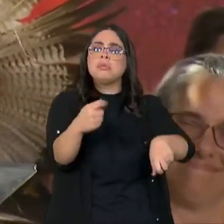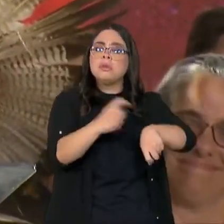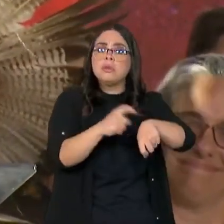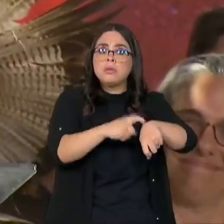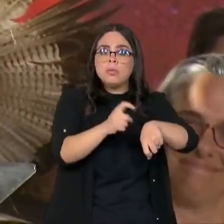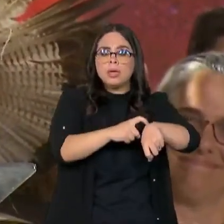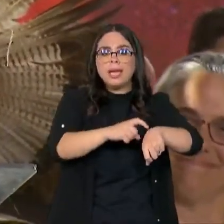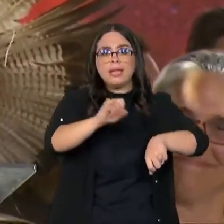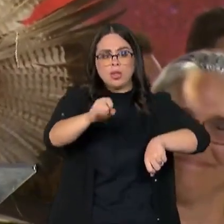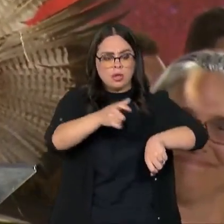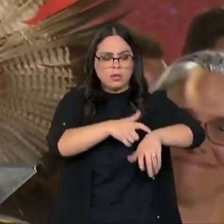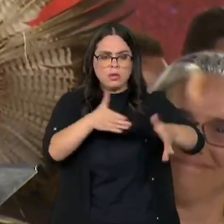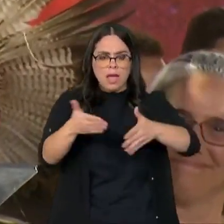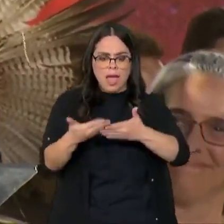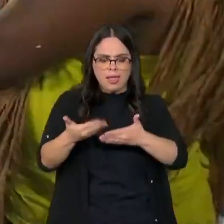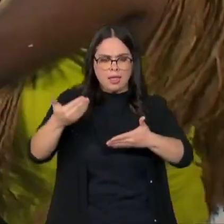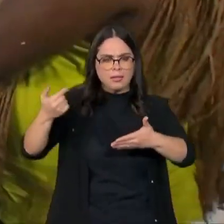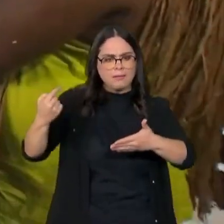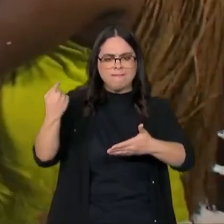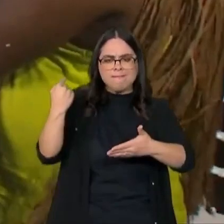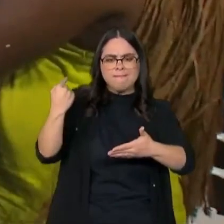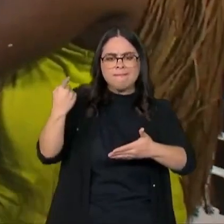que não estão muito distantes,